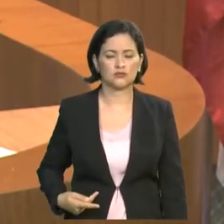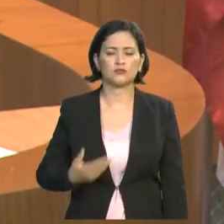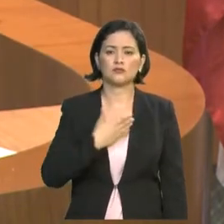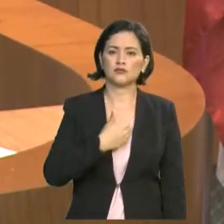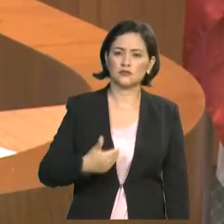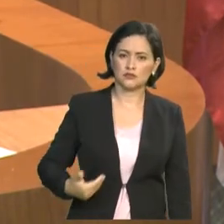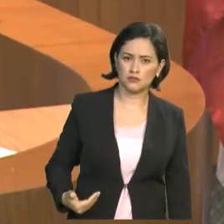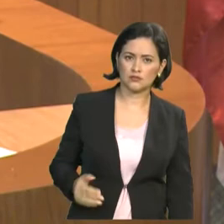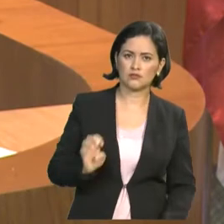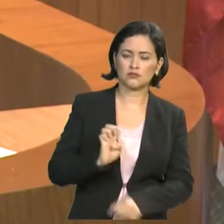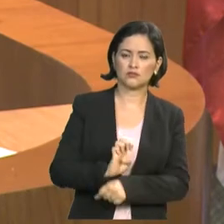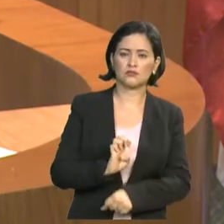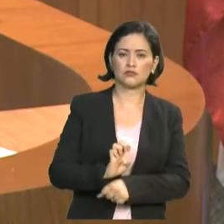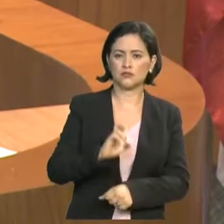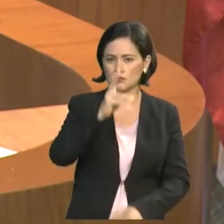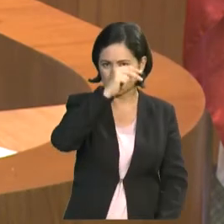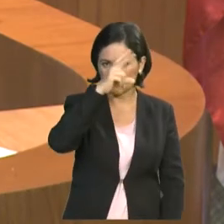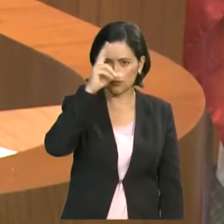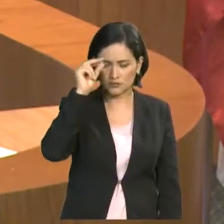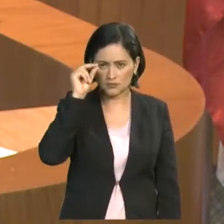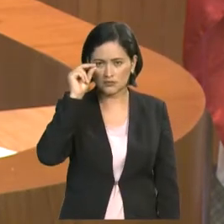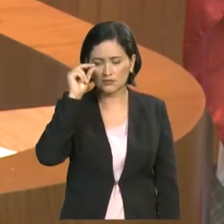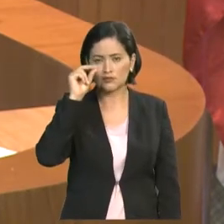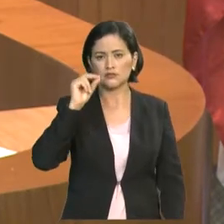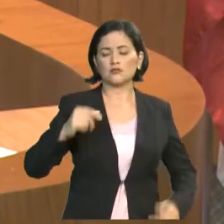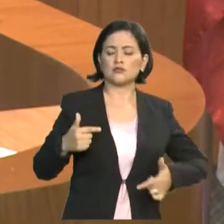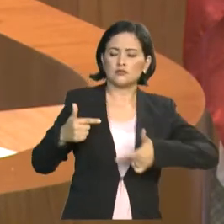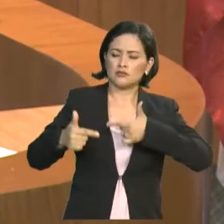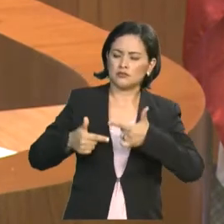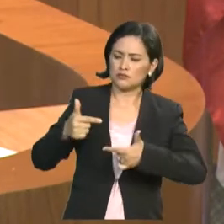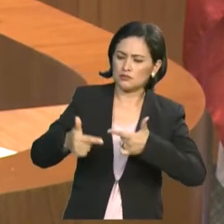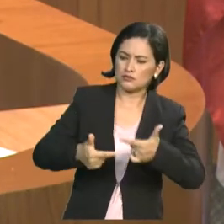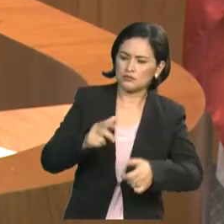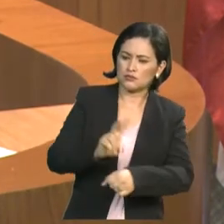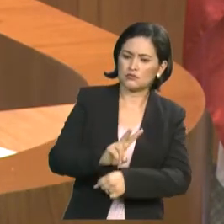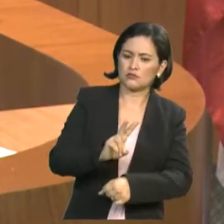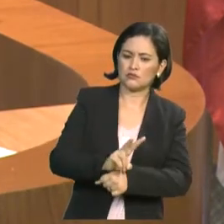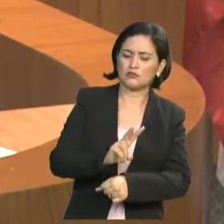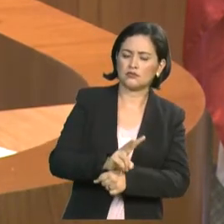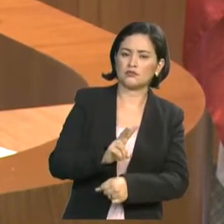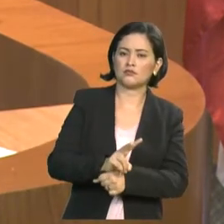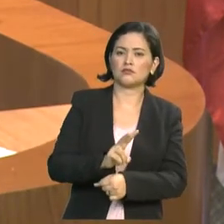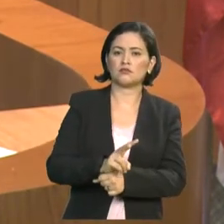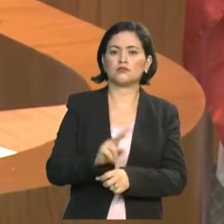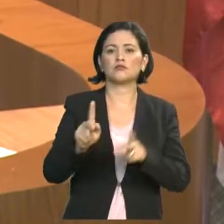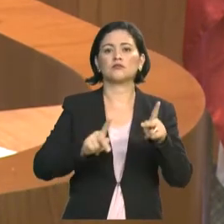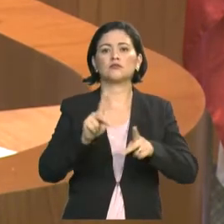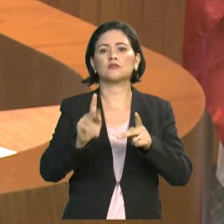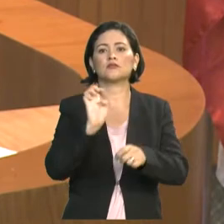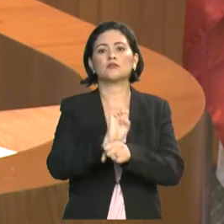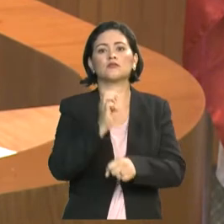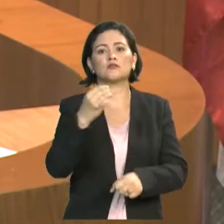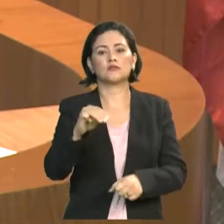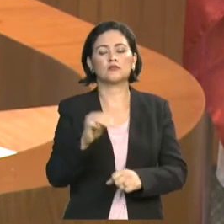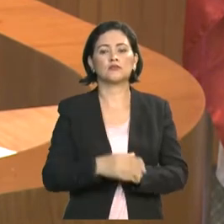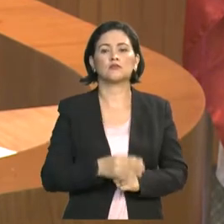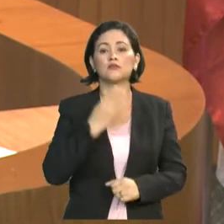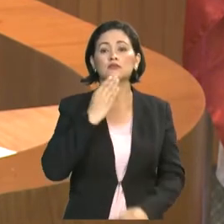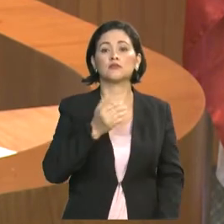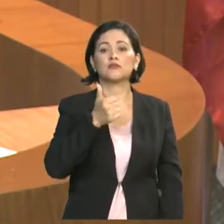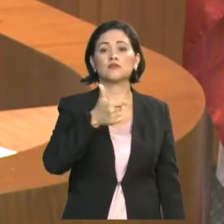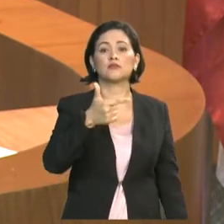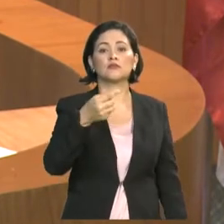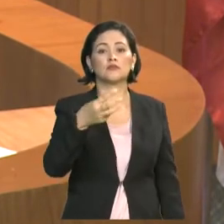capital e a nossa luta permanente em defesa do povo do estado do Maranhão. Senhor presidente, o requerimento 123/2021 de nossa